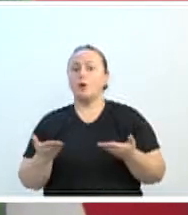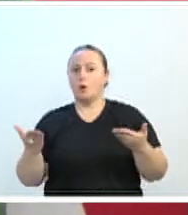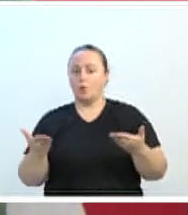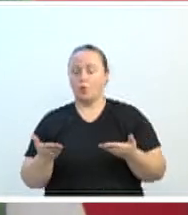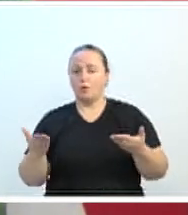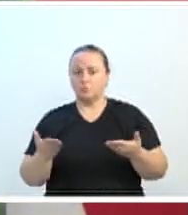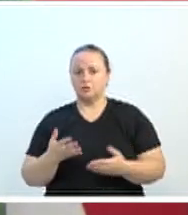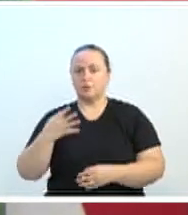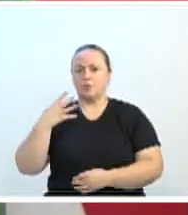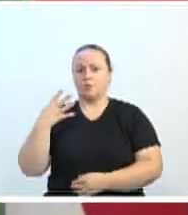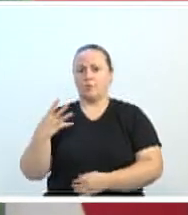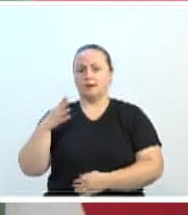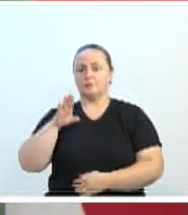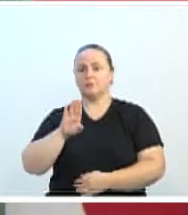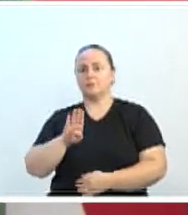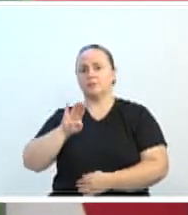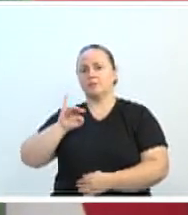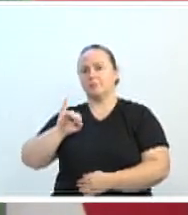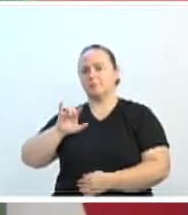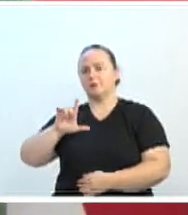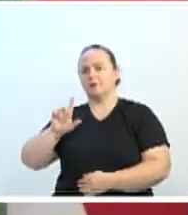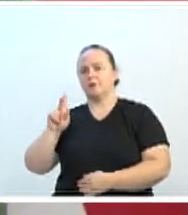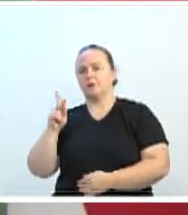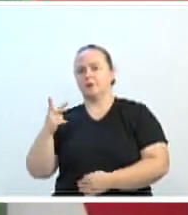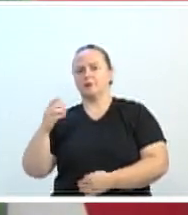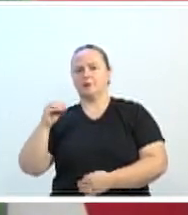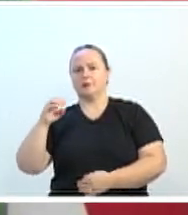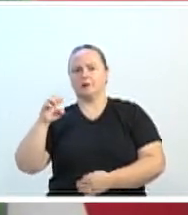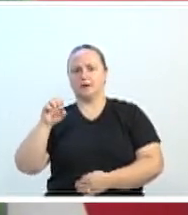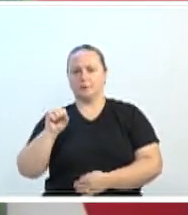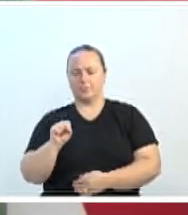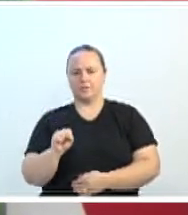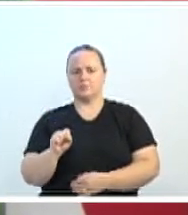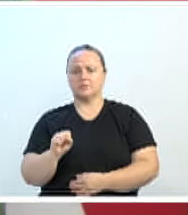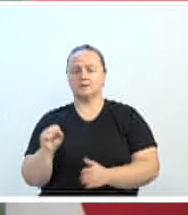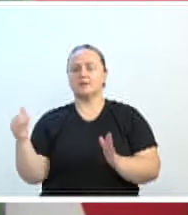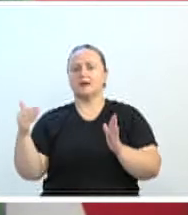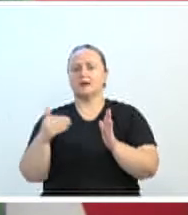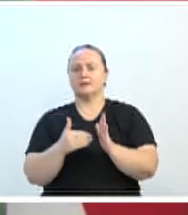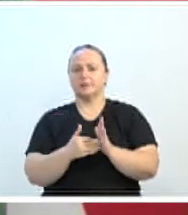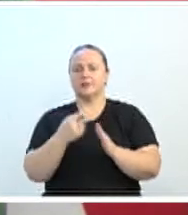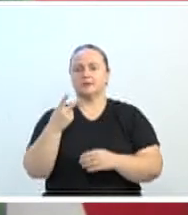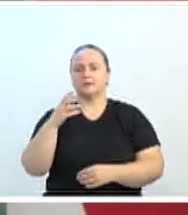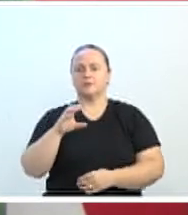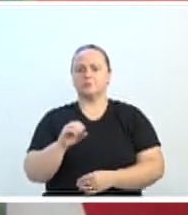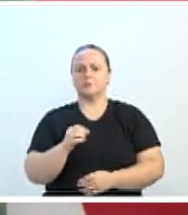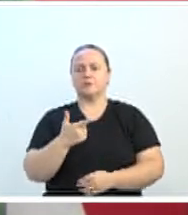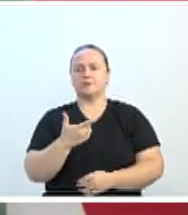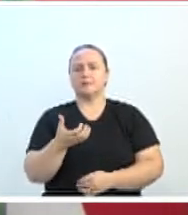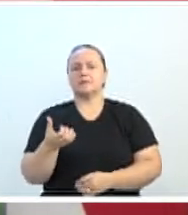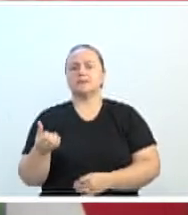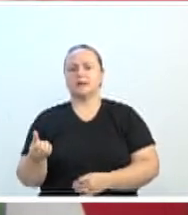da prefeitura, que está parcelada até 2026, é de